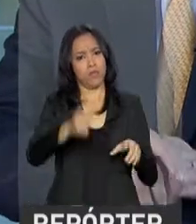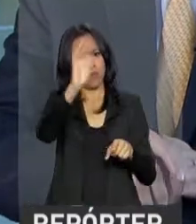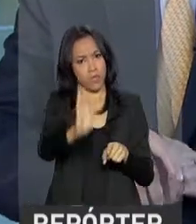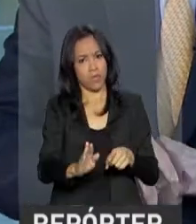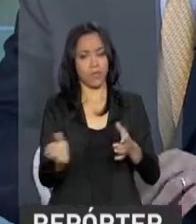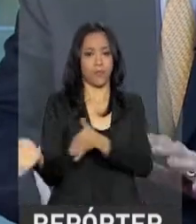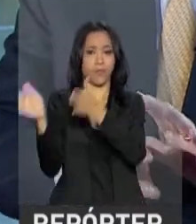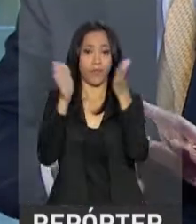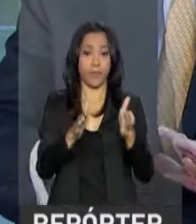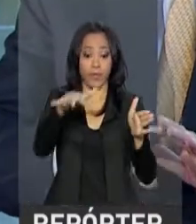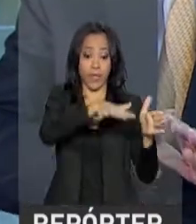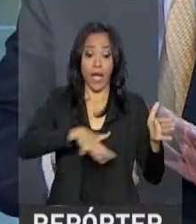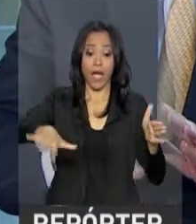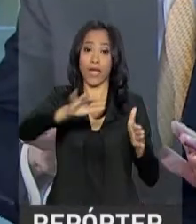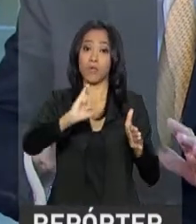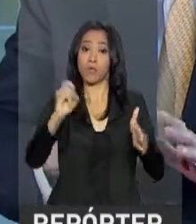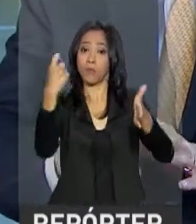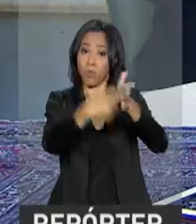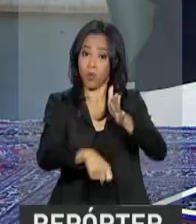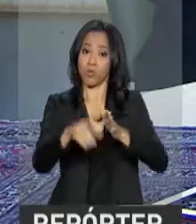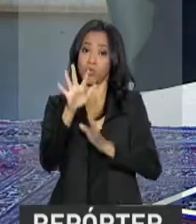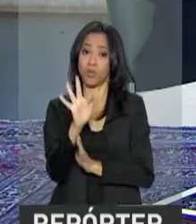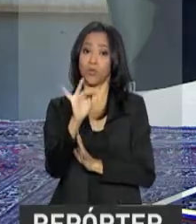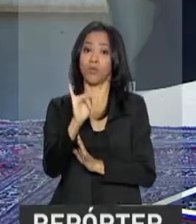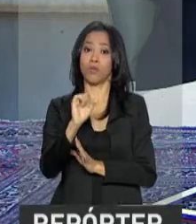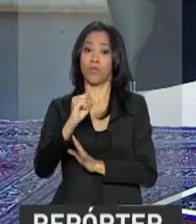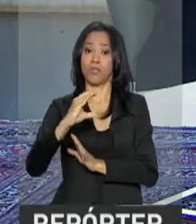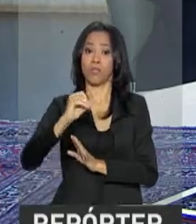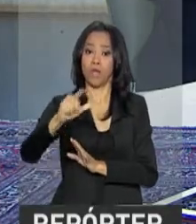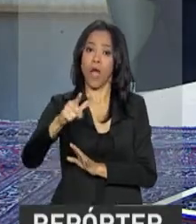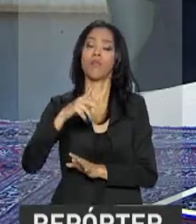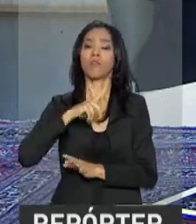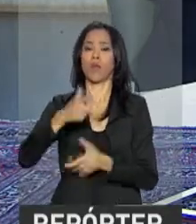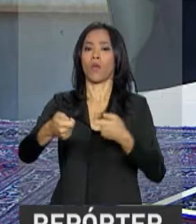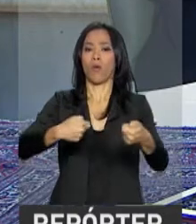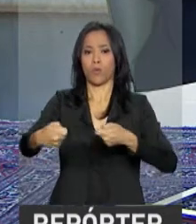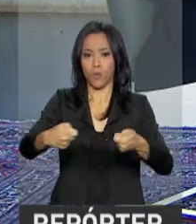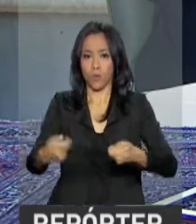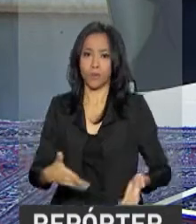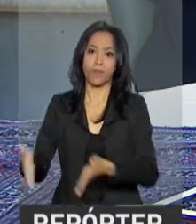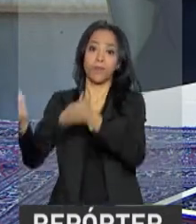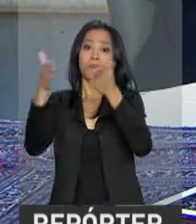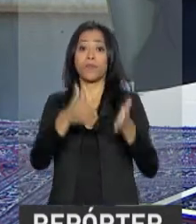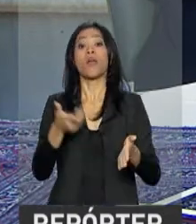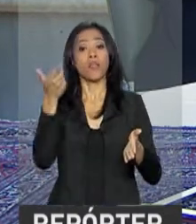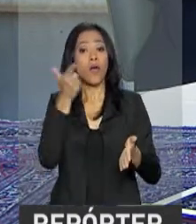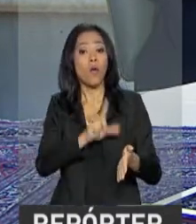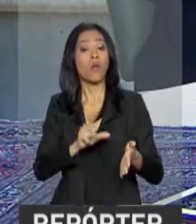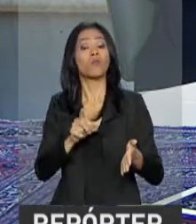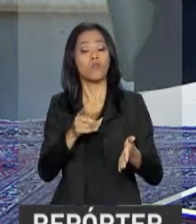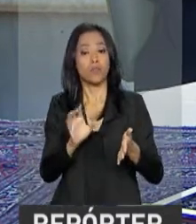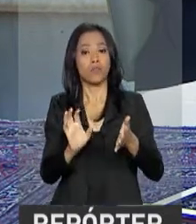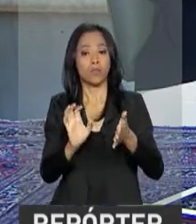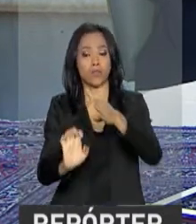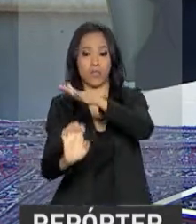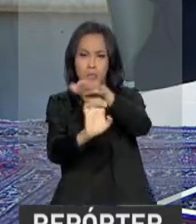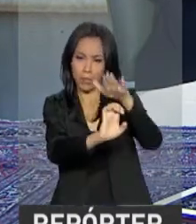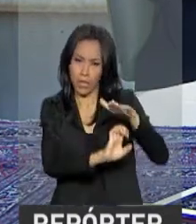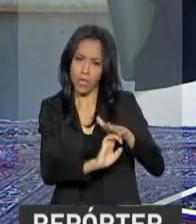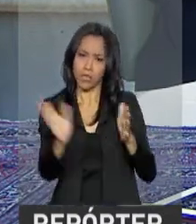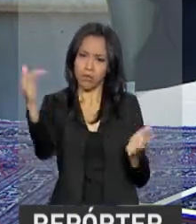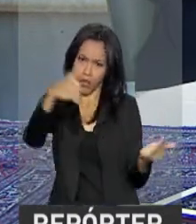fiscal está inteiramente sob controle os investimentos continuam ocorrendo a nossa a nossa reserva